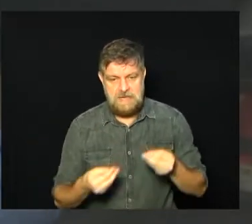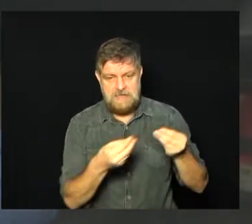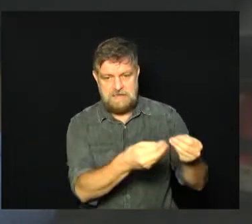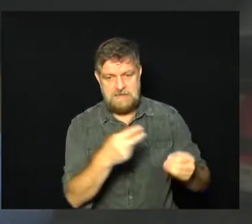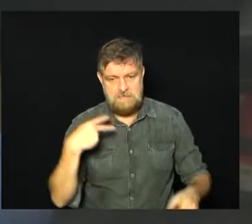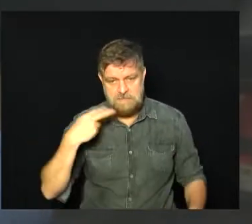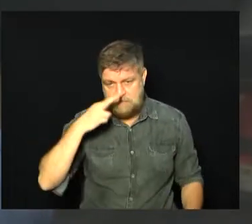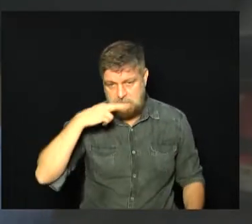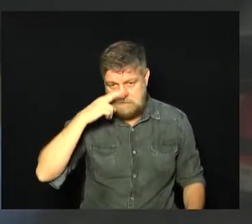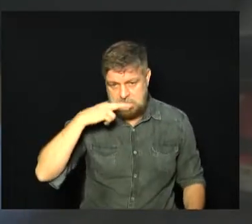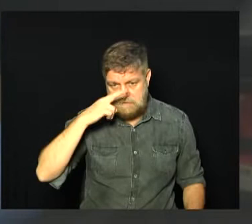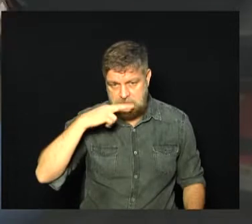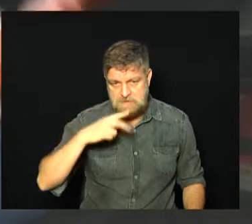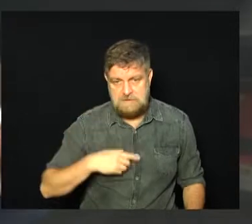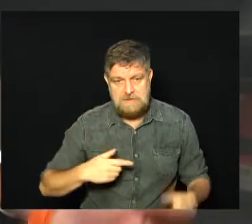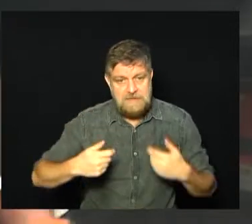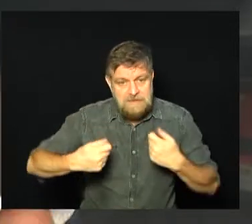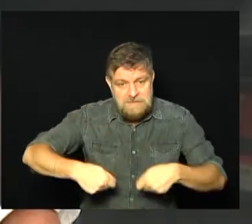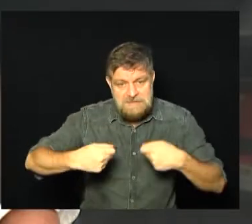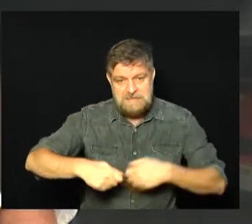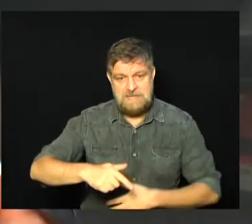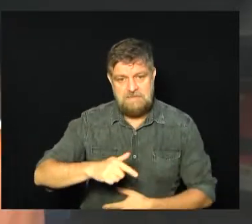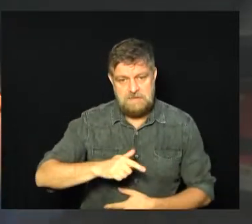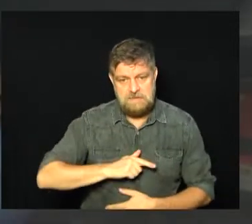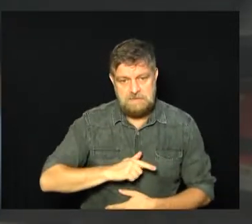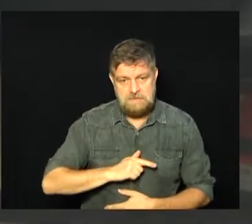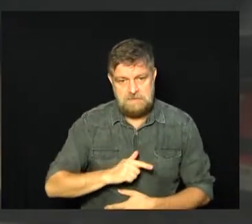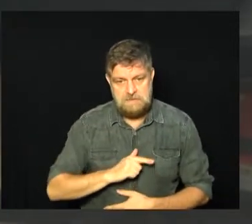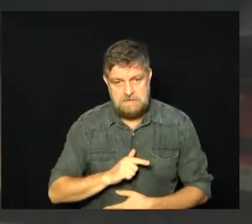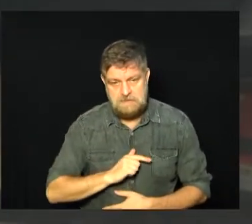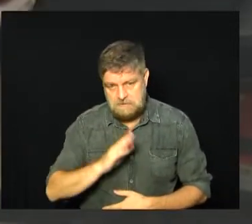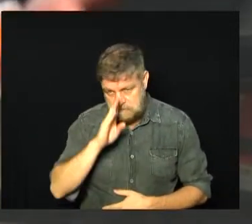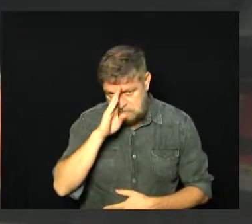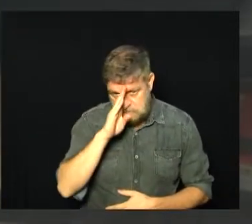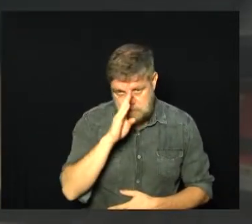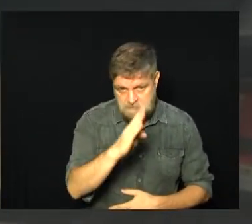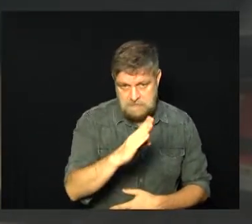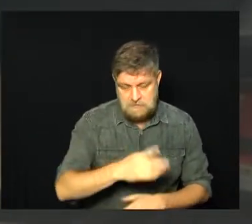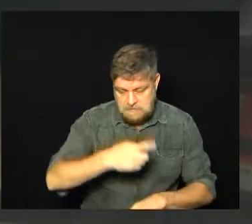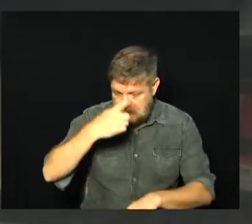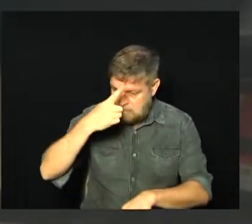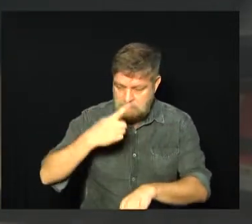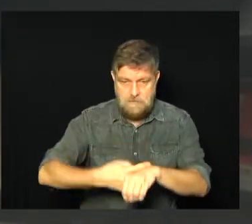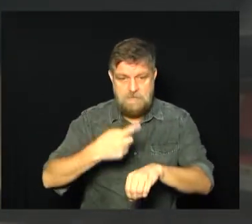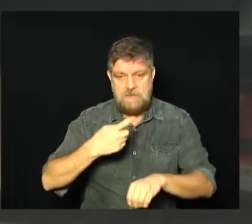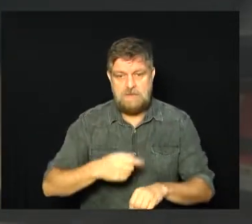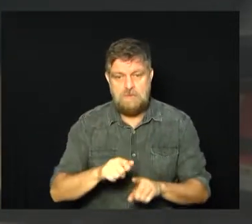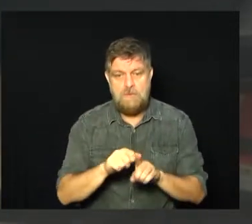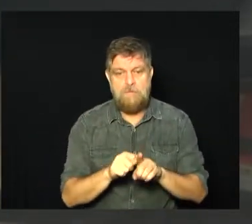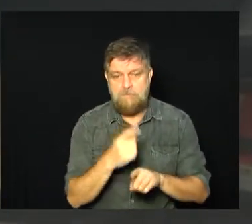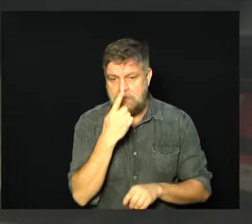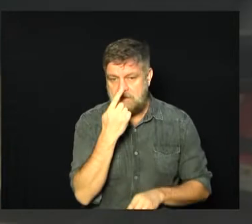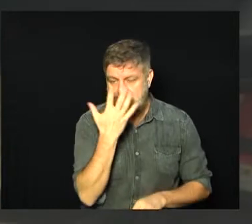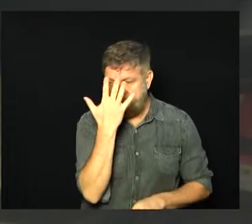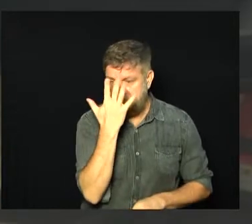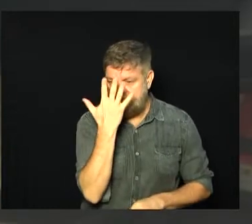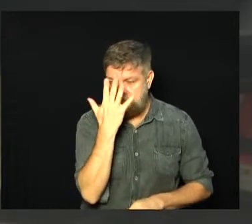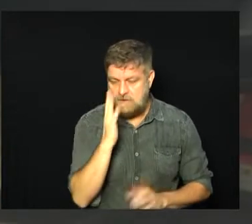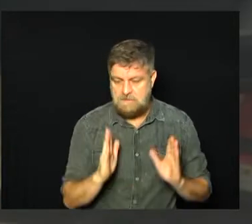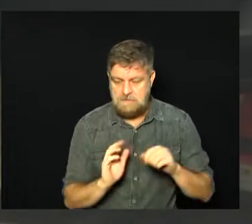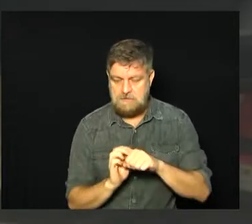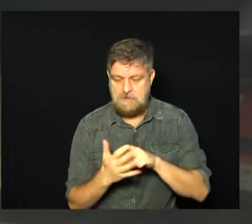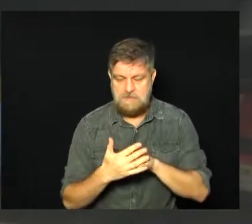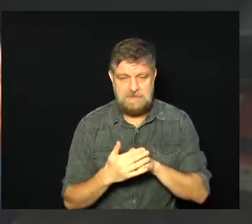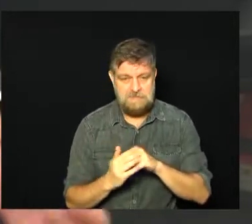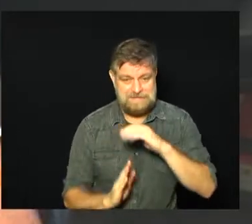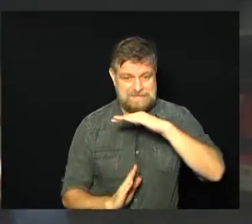Salvetti, a necessidade de ter isso e de, principalmente naquele momento, em fevereiro, quando a gente estava no auge da pandemia, a gente poder